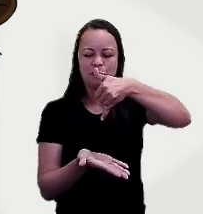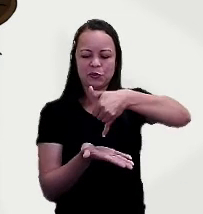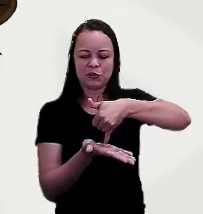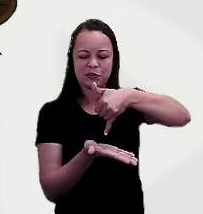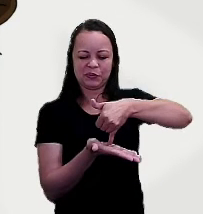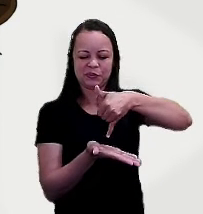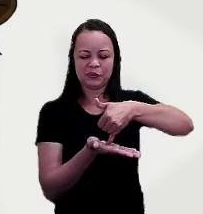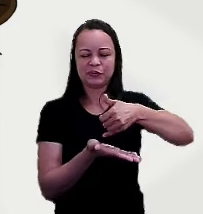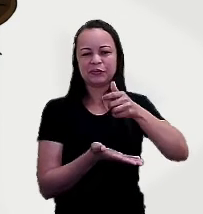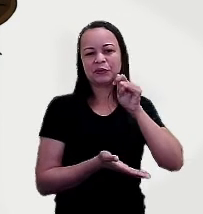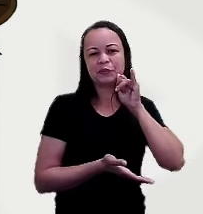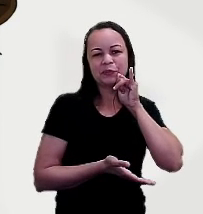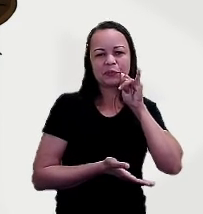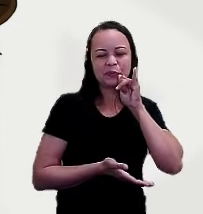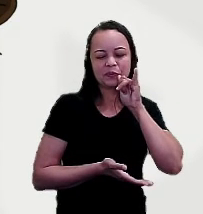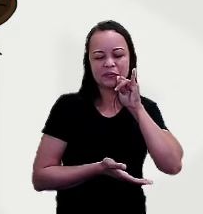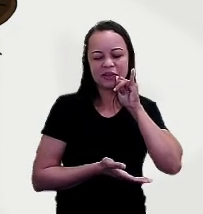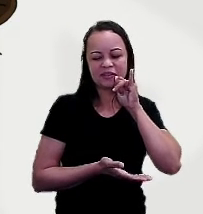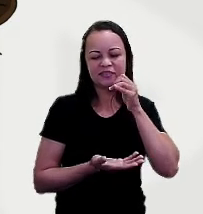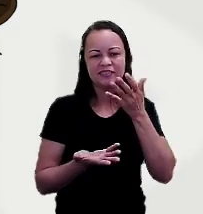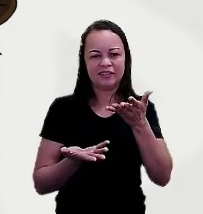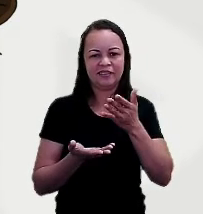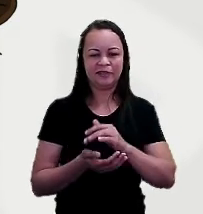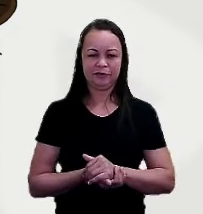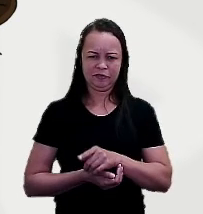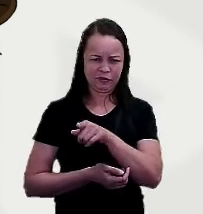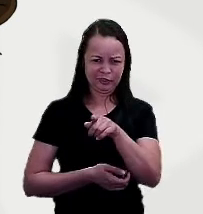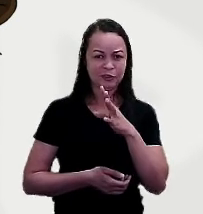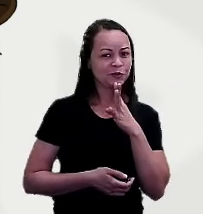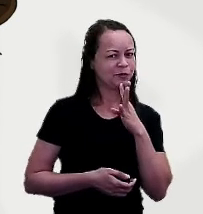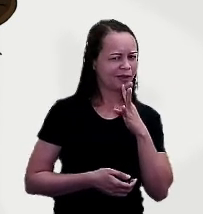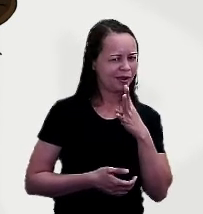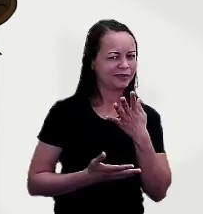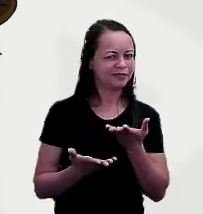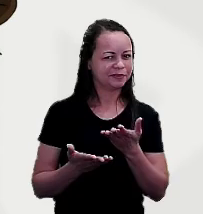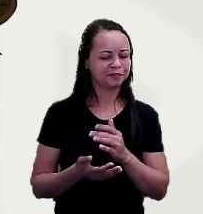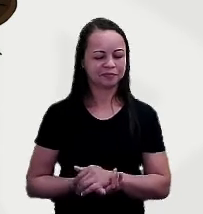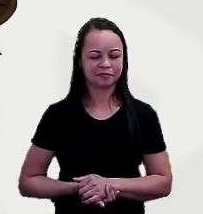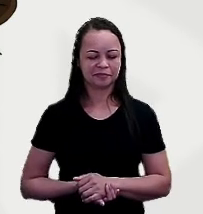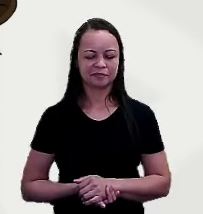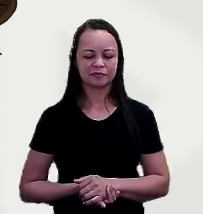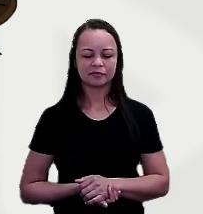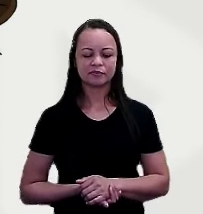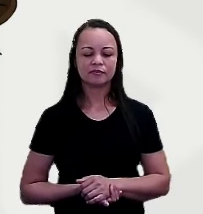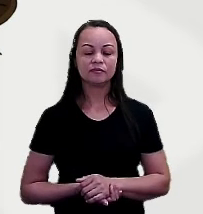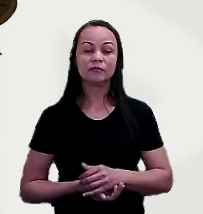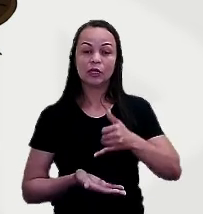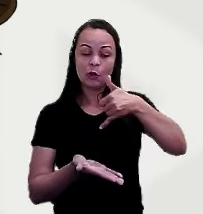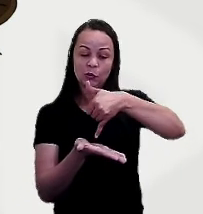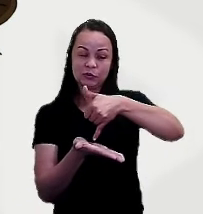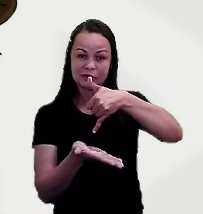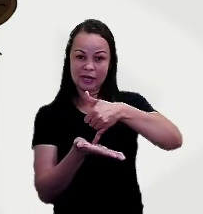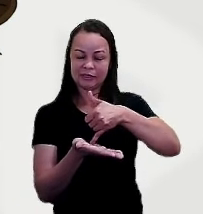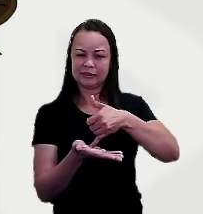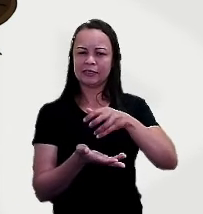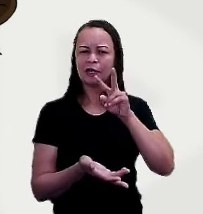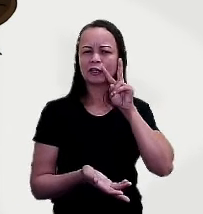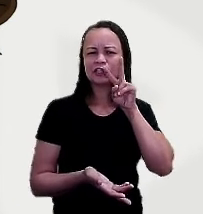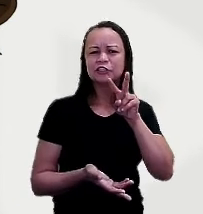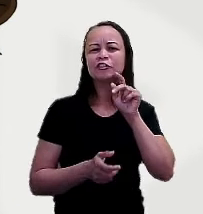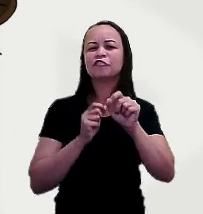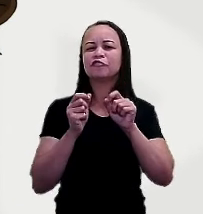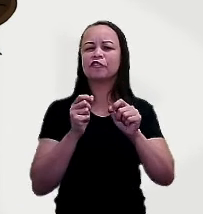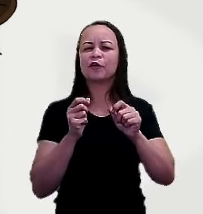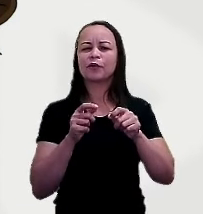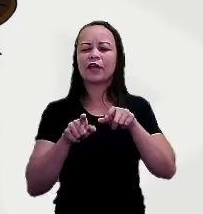é? Quem conhece o Saci? Todo mundo conhece o Saci. O Saci que a gente vê muito lá no sítio do